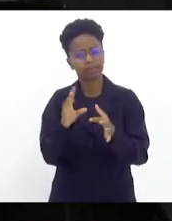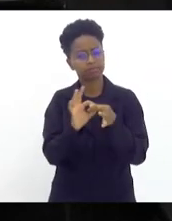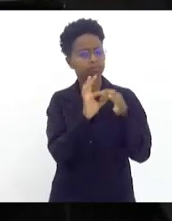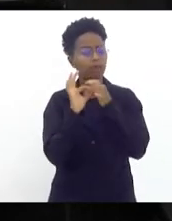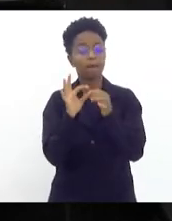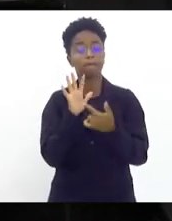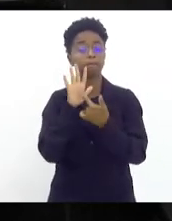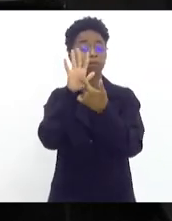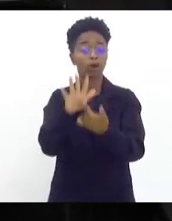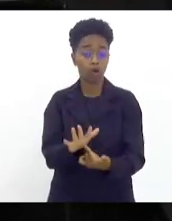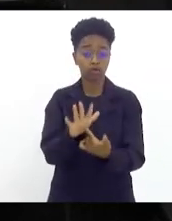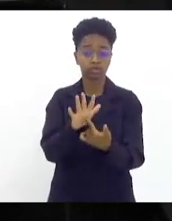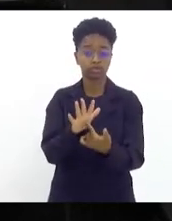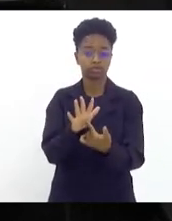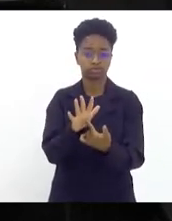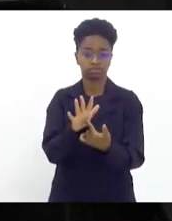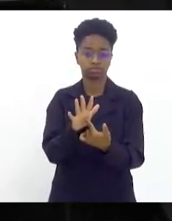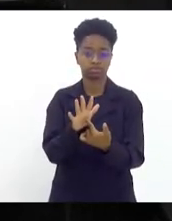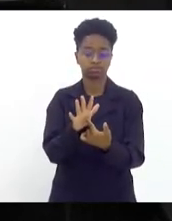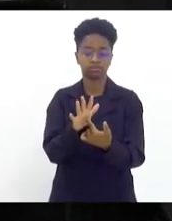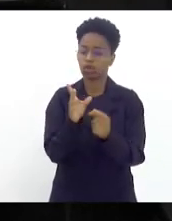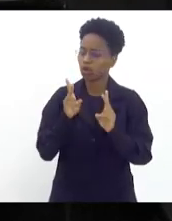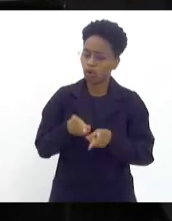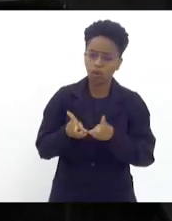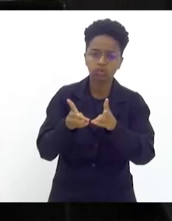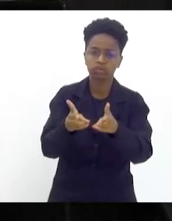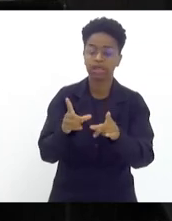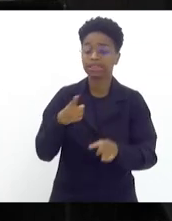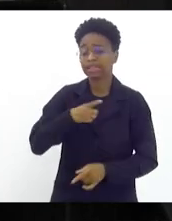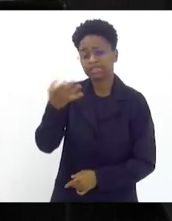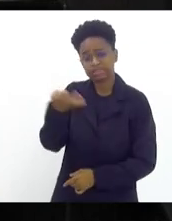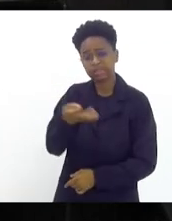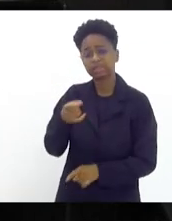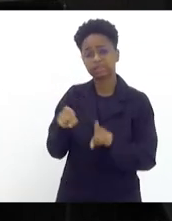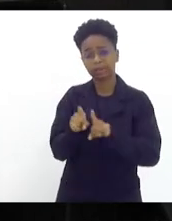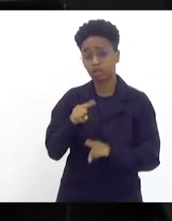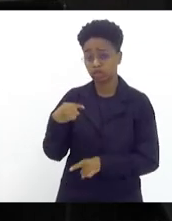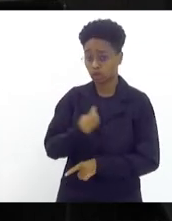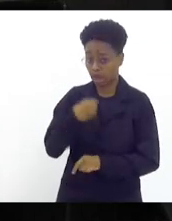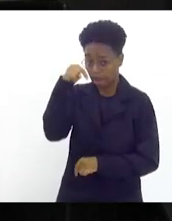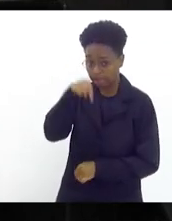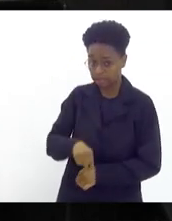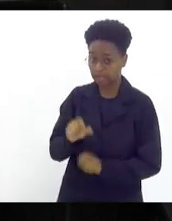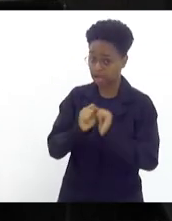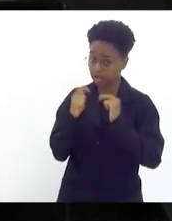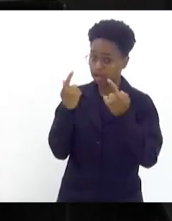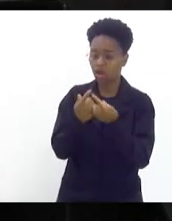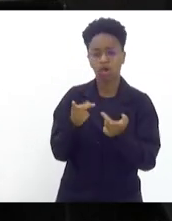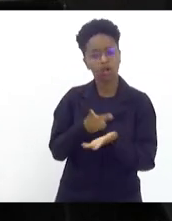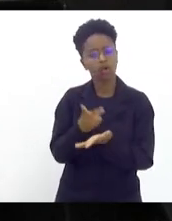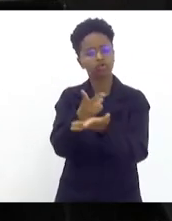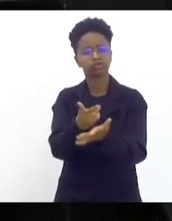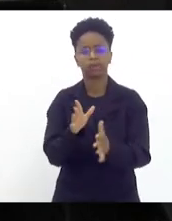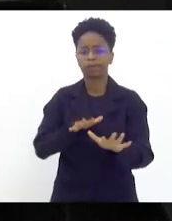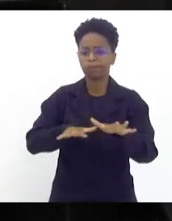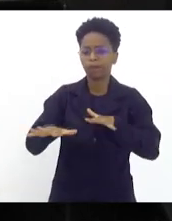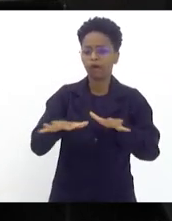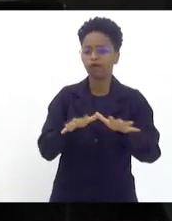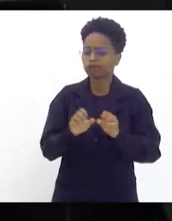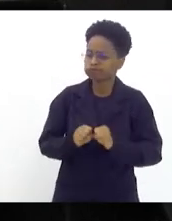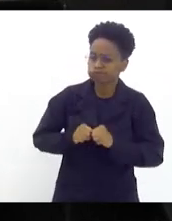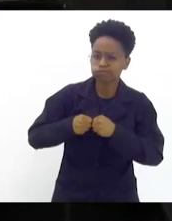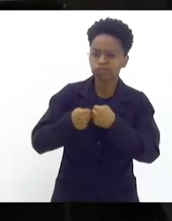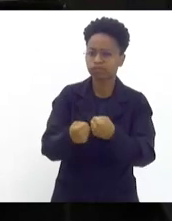se mostra intacta e eu tenho certeza que nós aqui do Parlamento vamos seguir mobilizados e empenhados